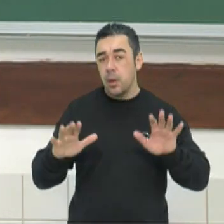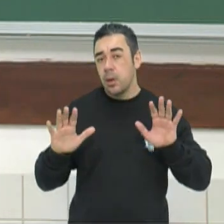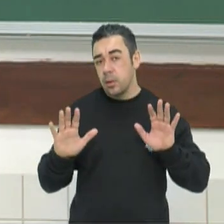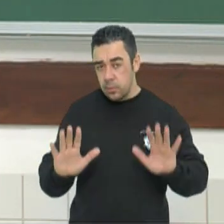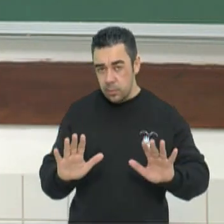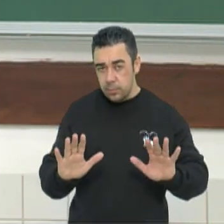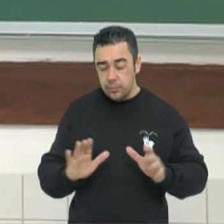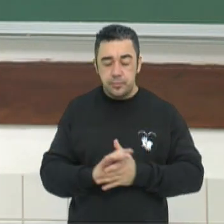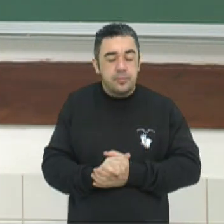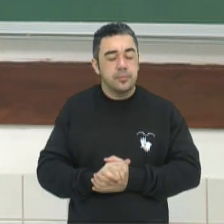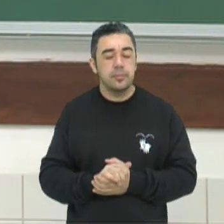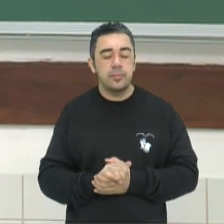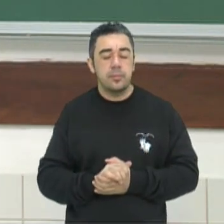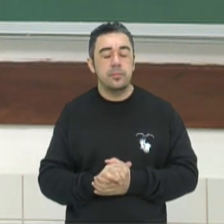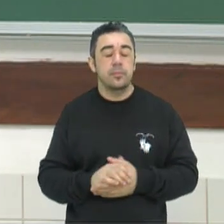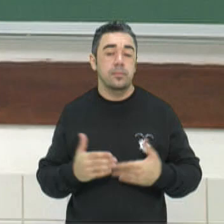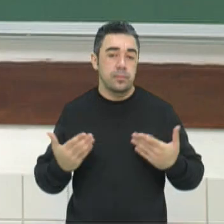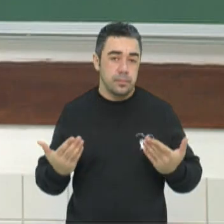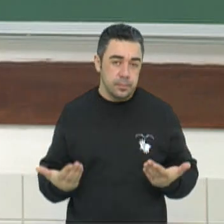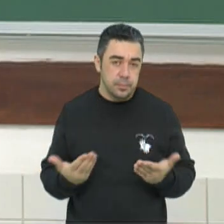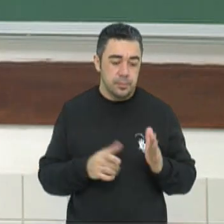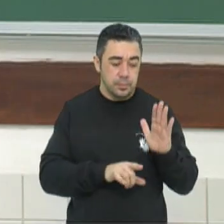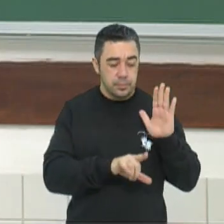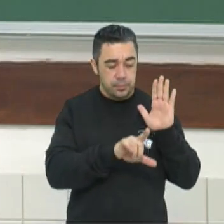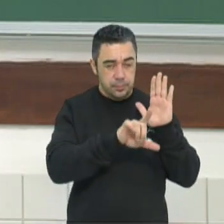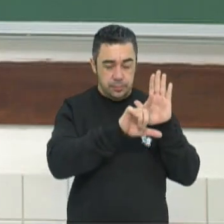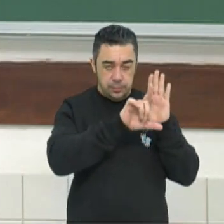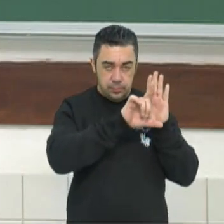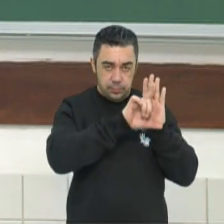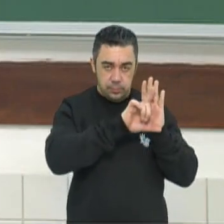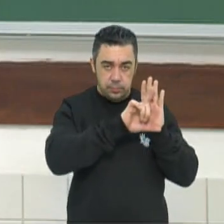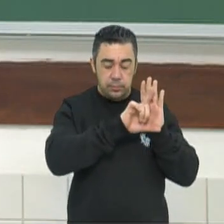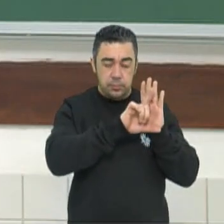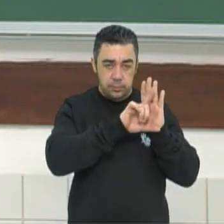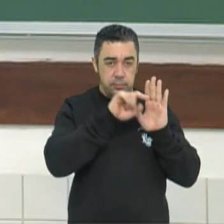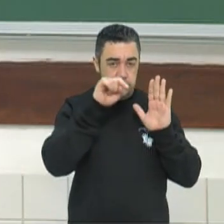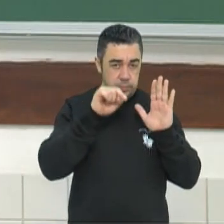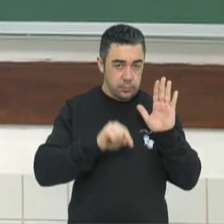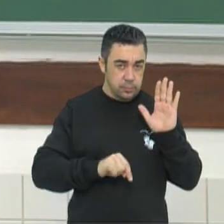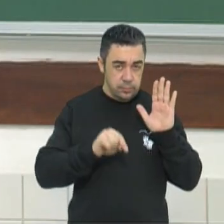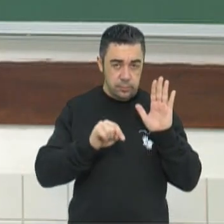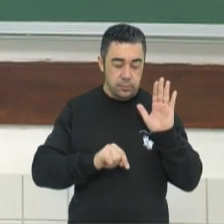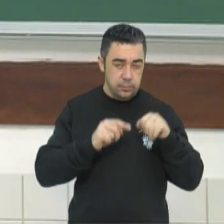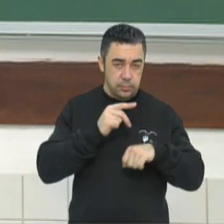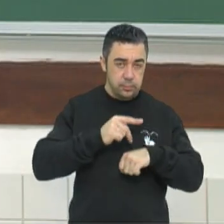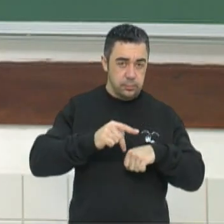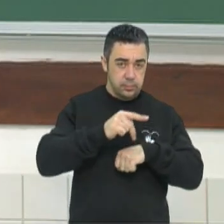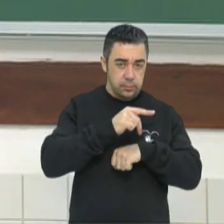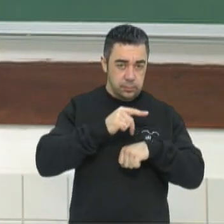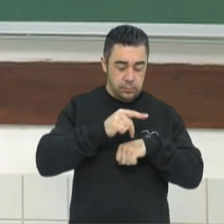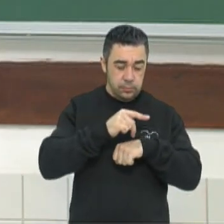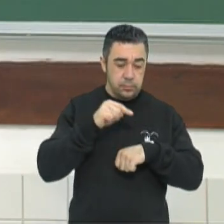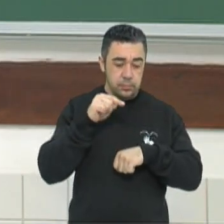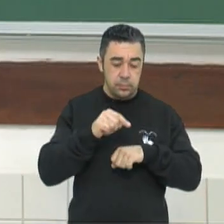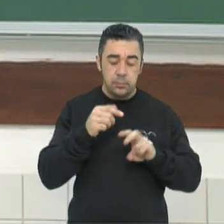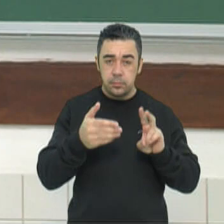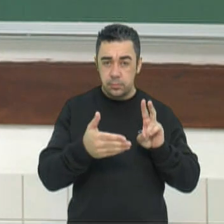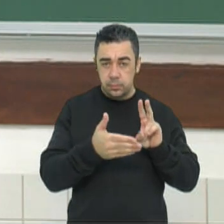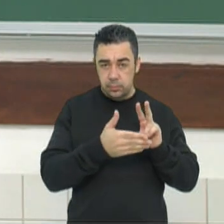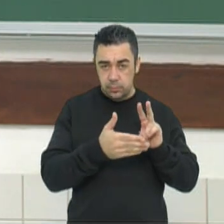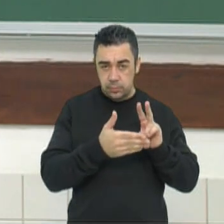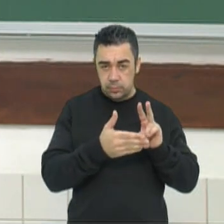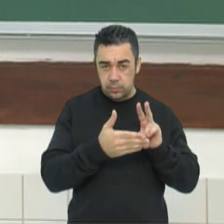acontecer? Se na questão legal, nas leis do país, do império, o indígena estava